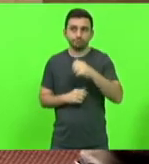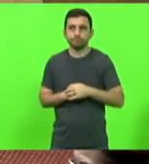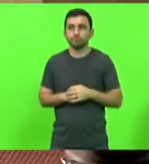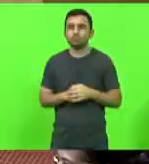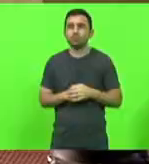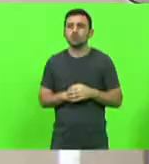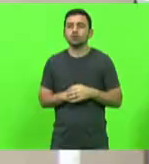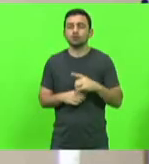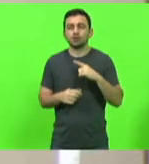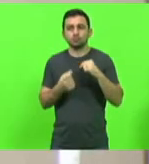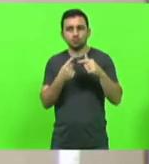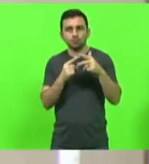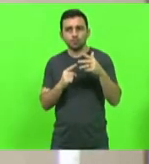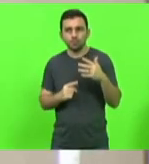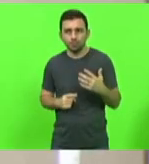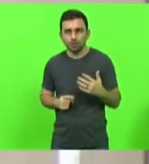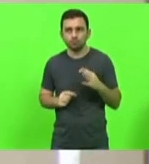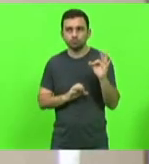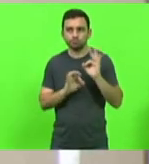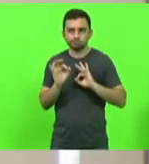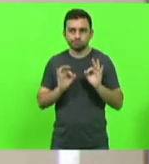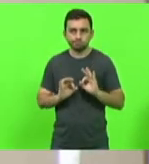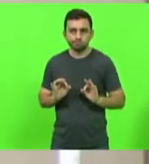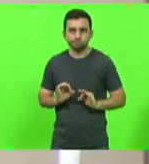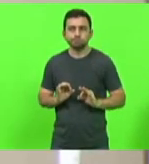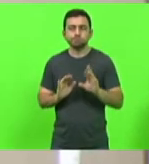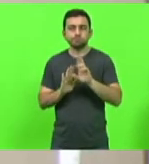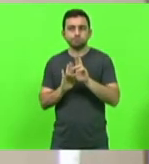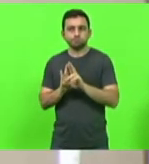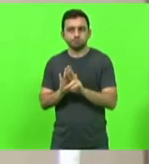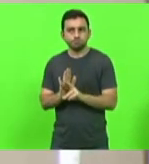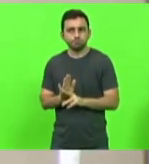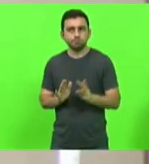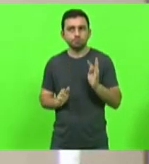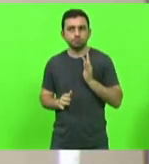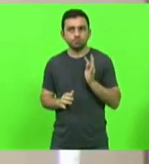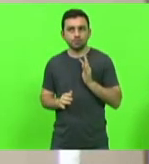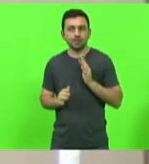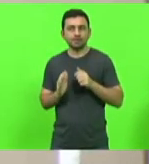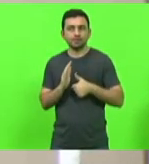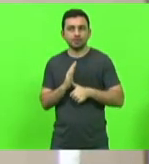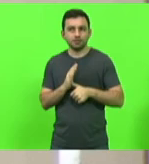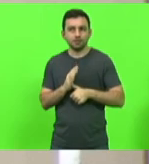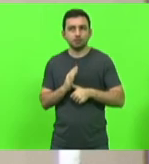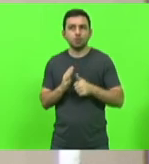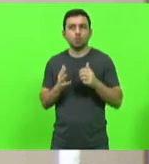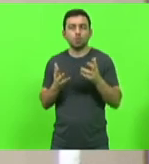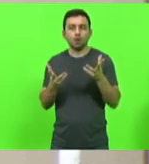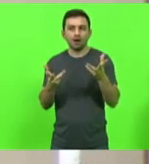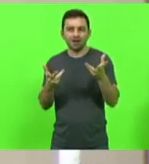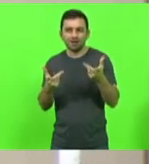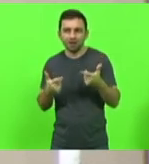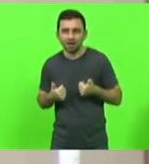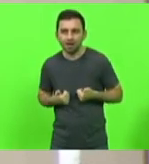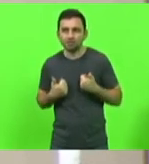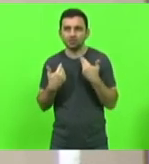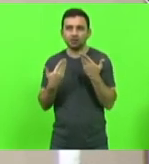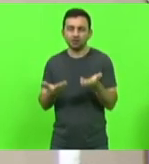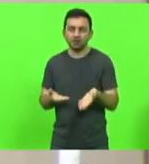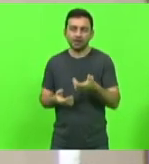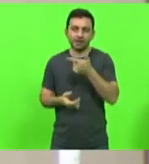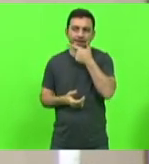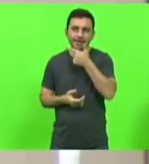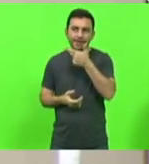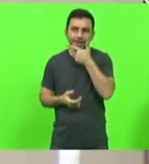requisitos exigidos para a elaboração do regulamento técnico de identidade e qualidade do queijo colonial artesanal de leite cru